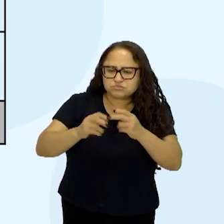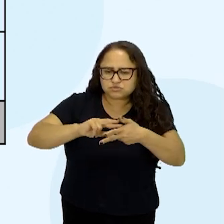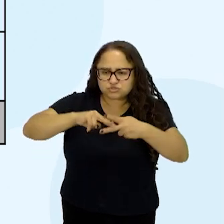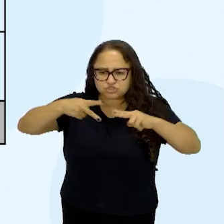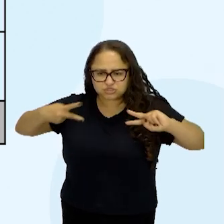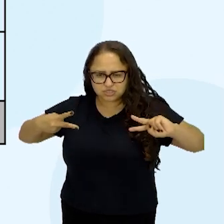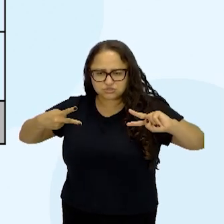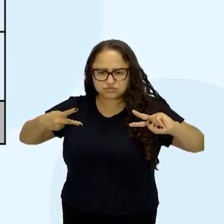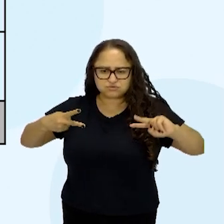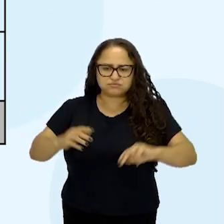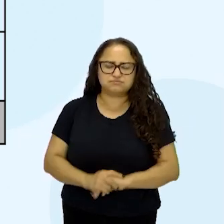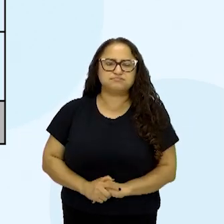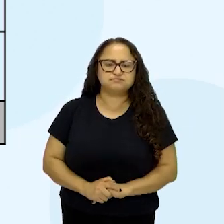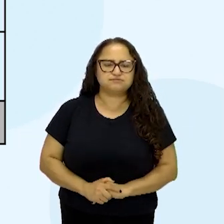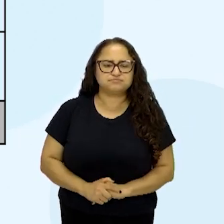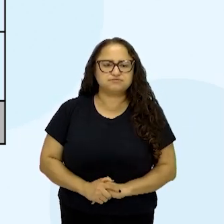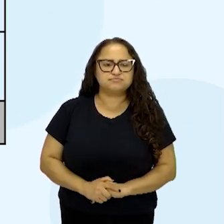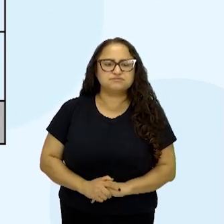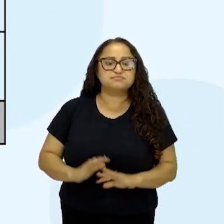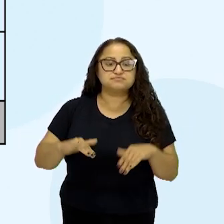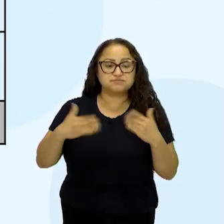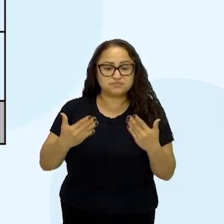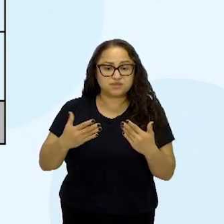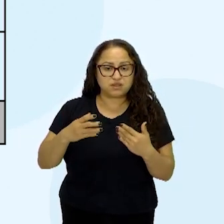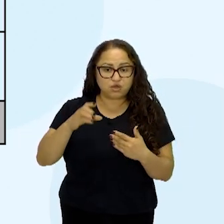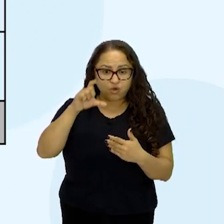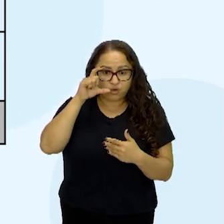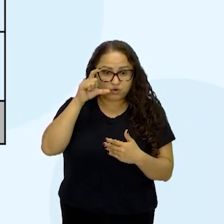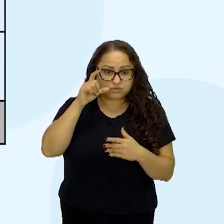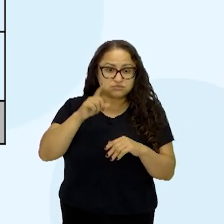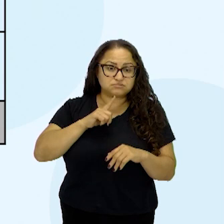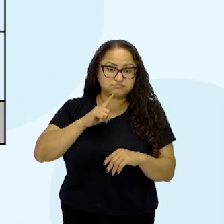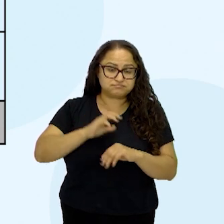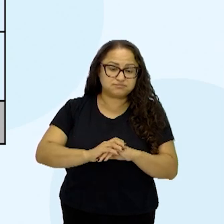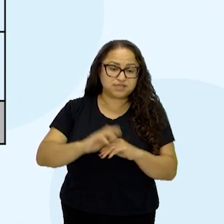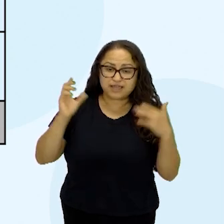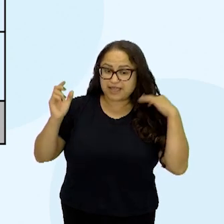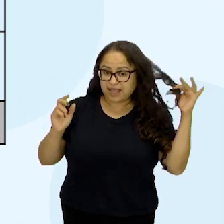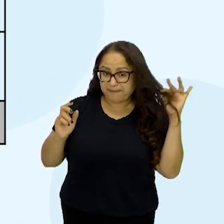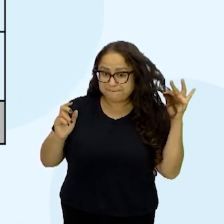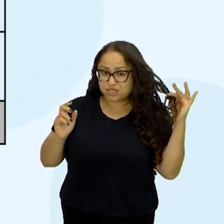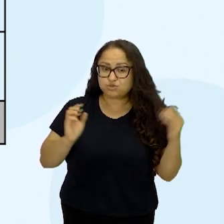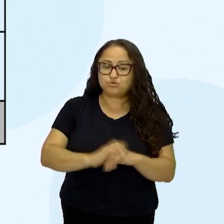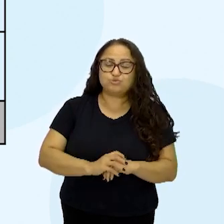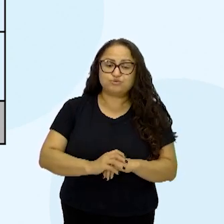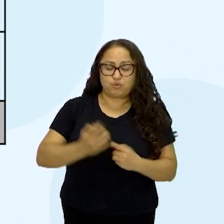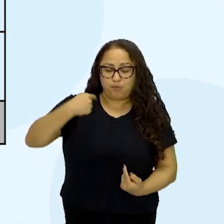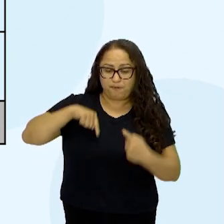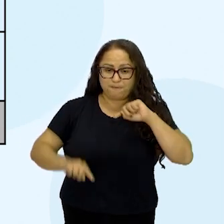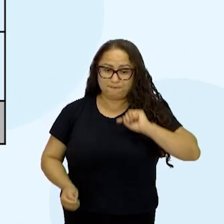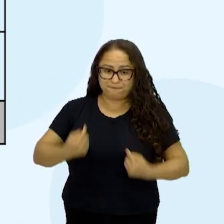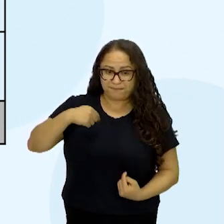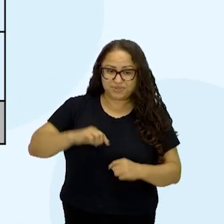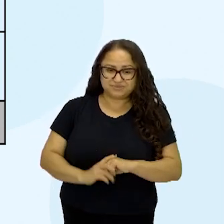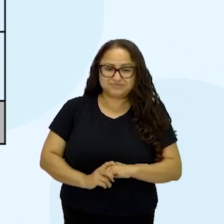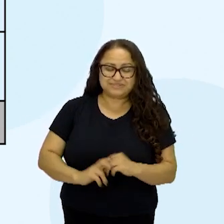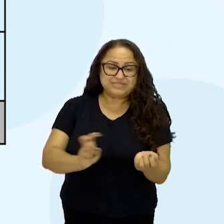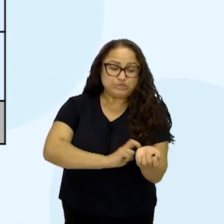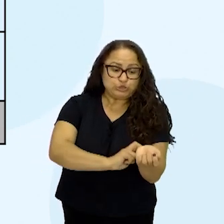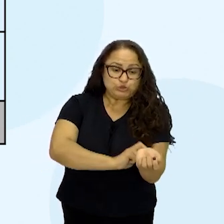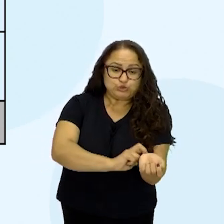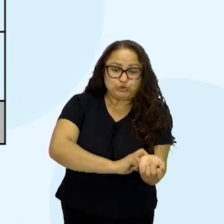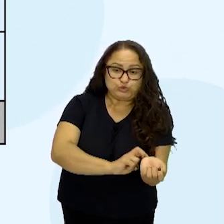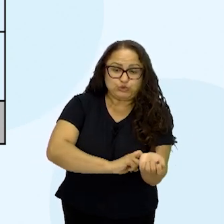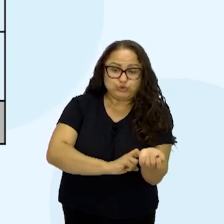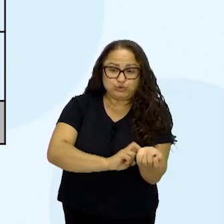as palavras, né? Então, vamos lá. Glasses, hair, metabolism, nervous